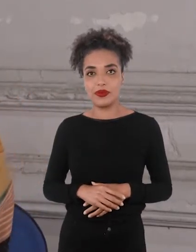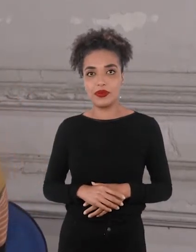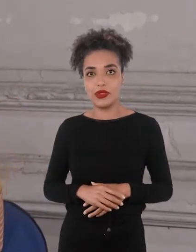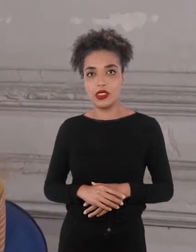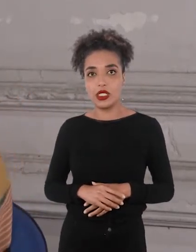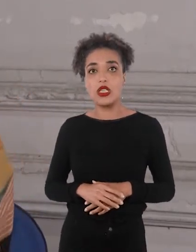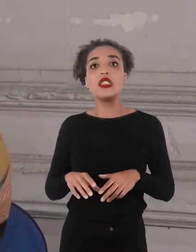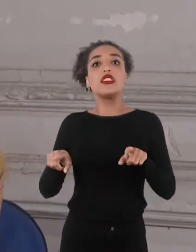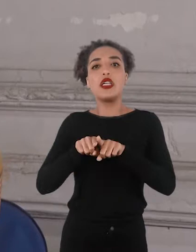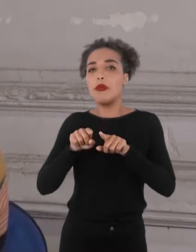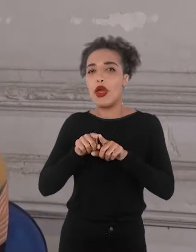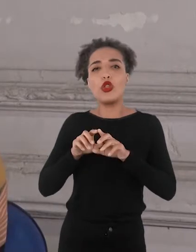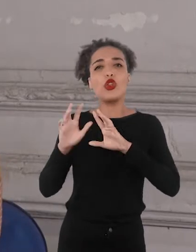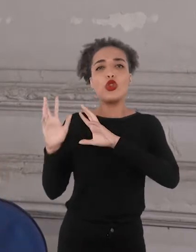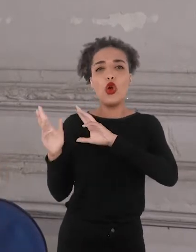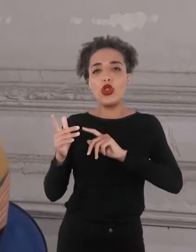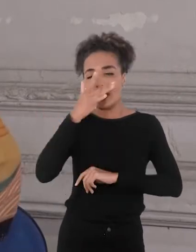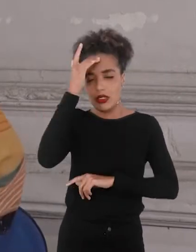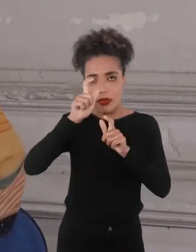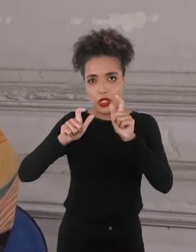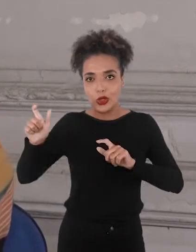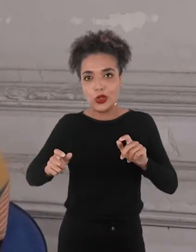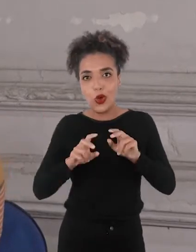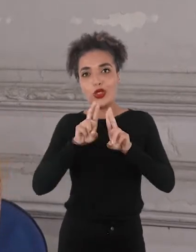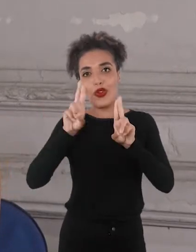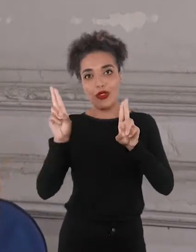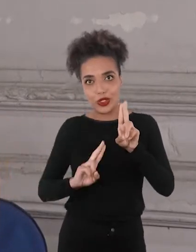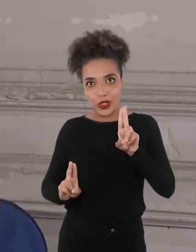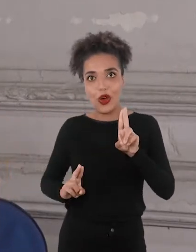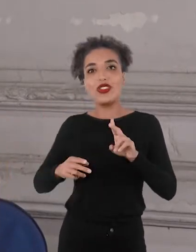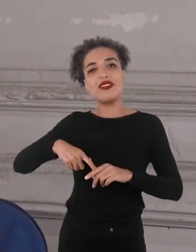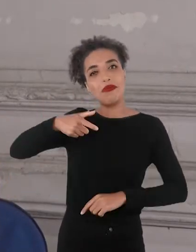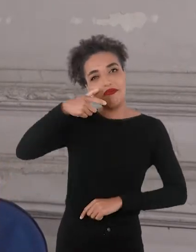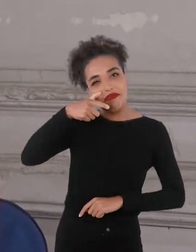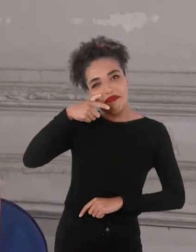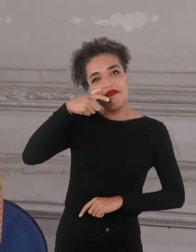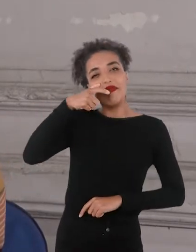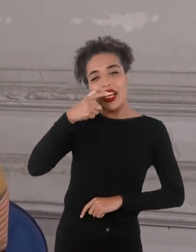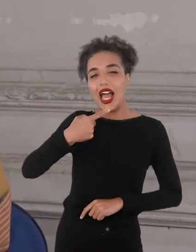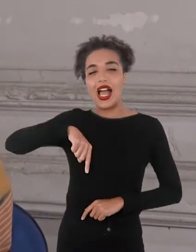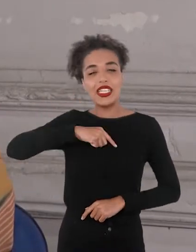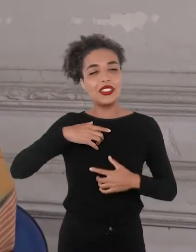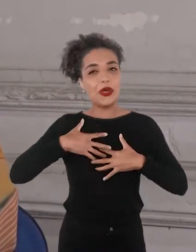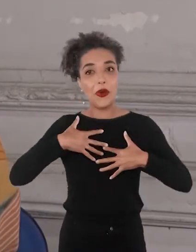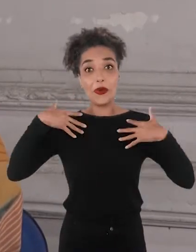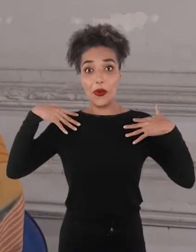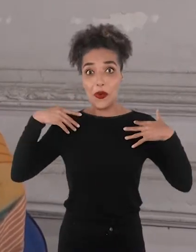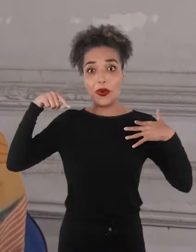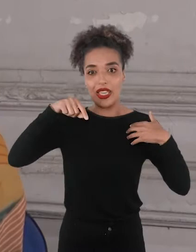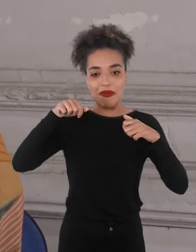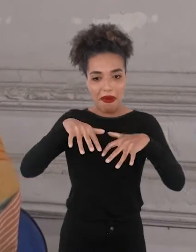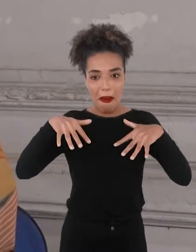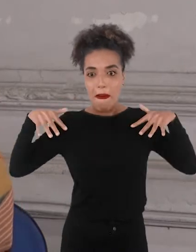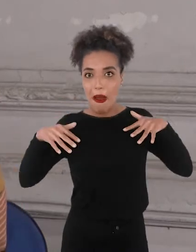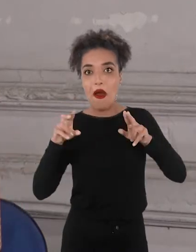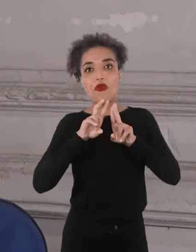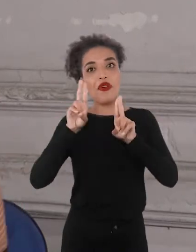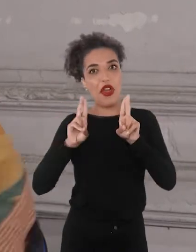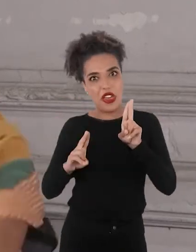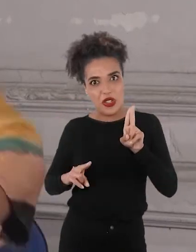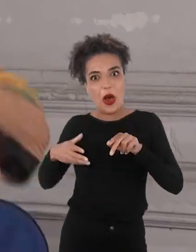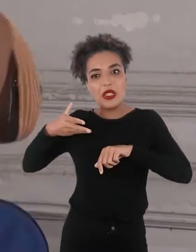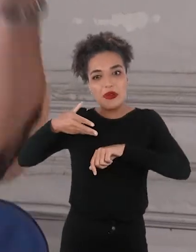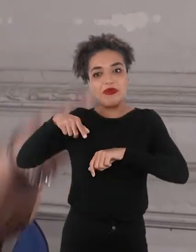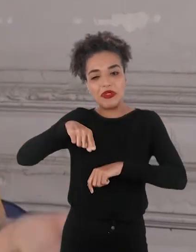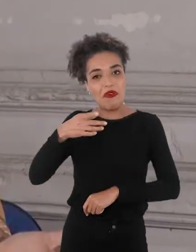mundo da UFRJ que está aqui assistindo, né? A gente ficou com muito orgulho de sediar esse evento na UFRJ. Como vocês viram, a gente